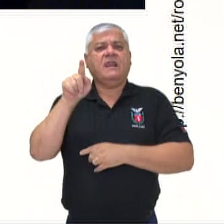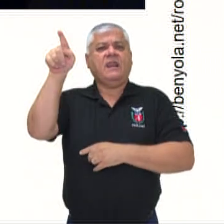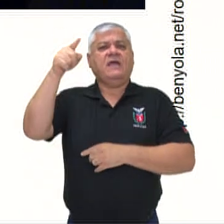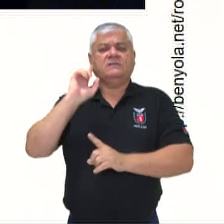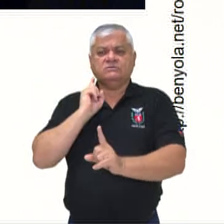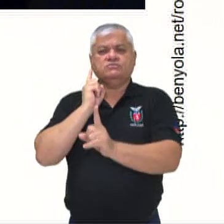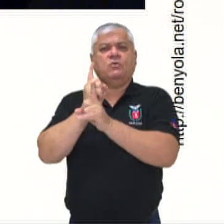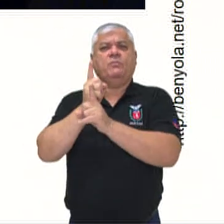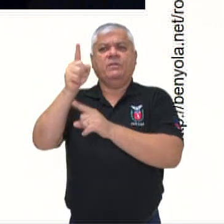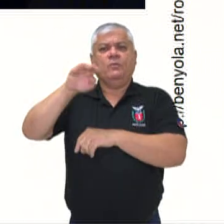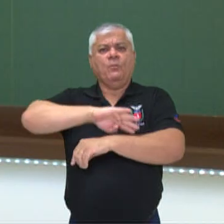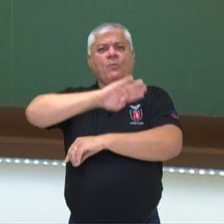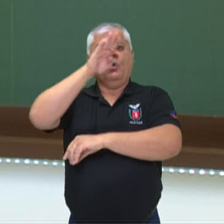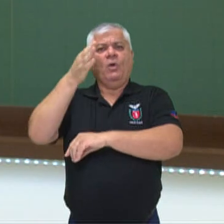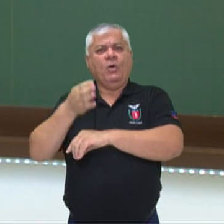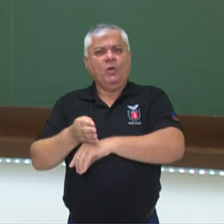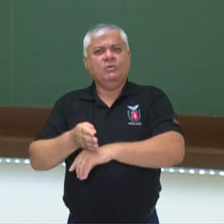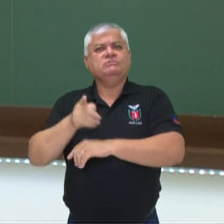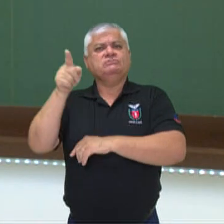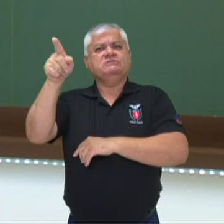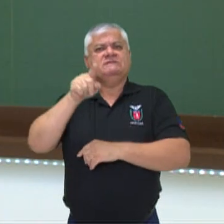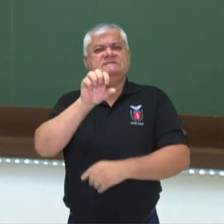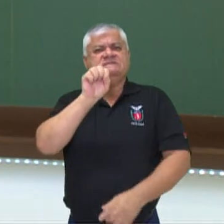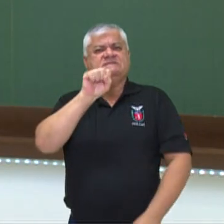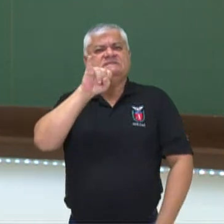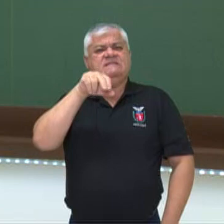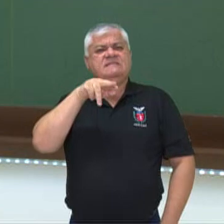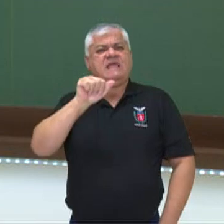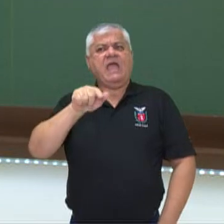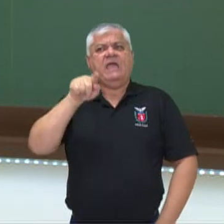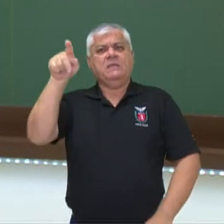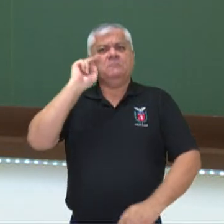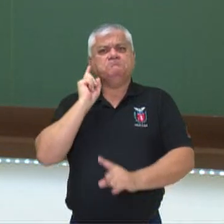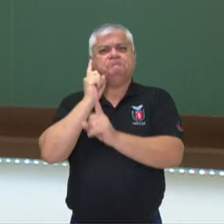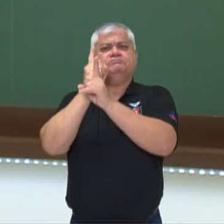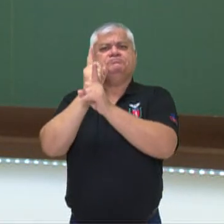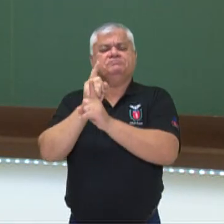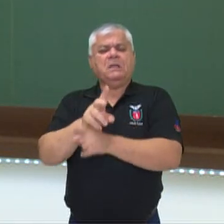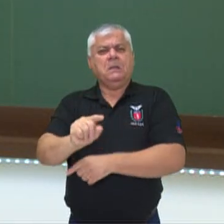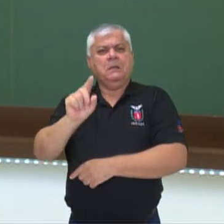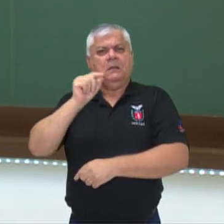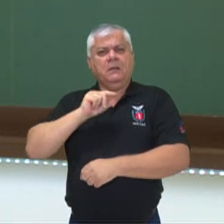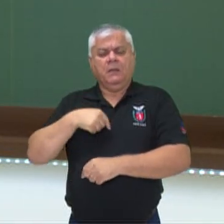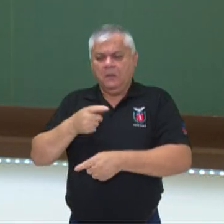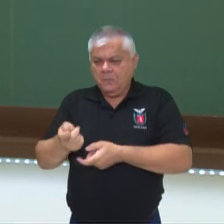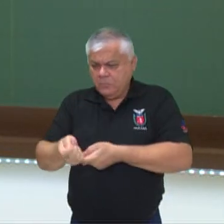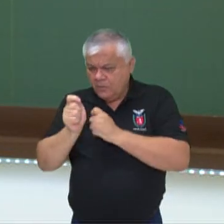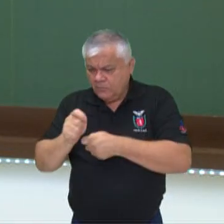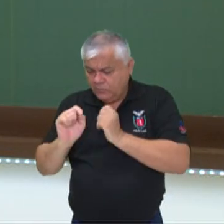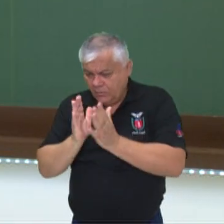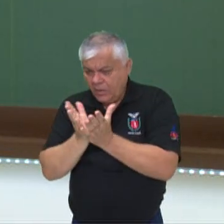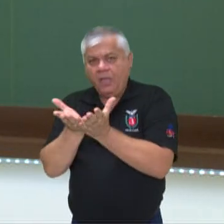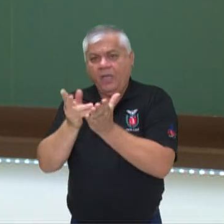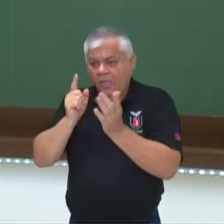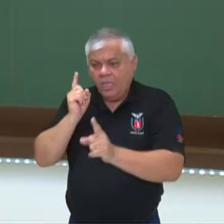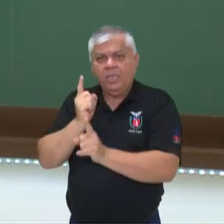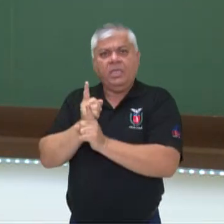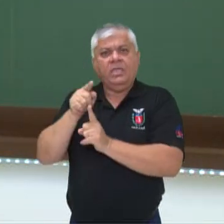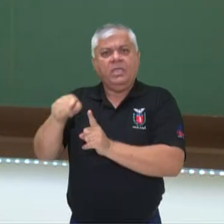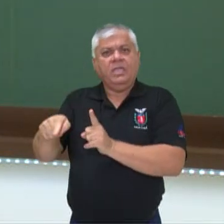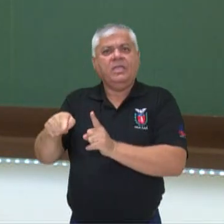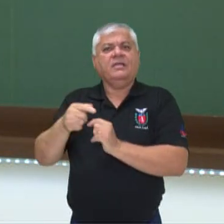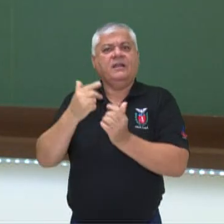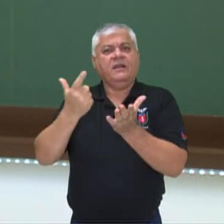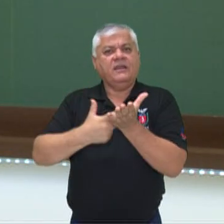Sinai, no Egito. Então, o manuscrito bíblico mais antigo é do século IV depois de